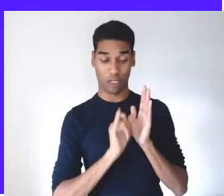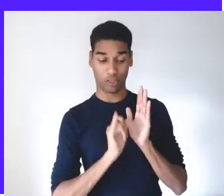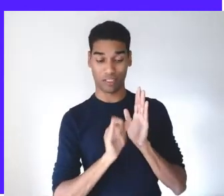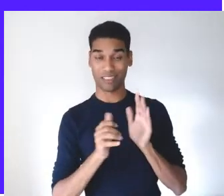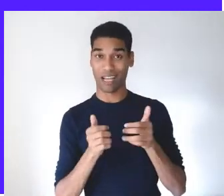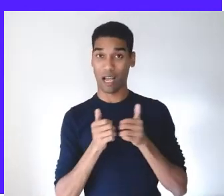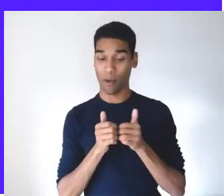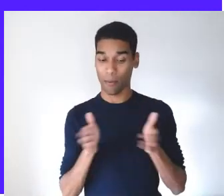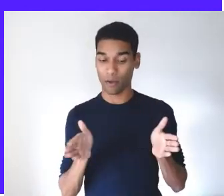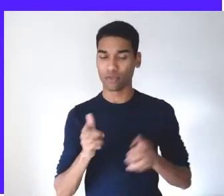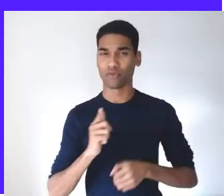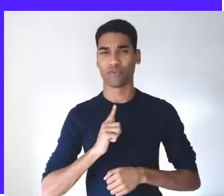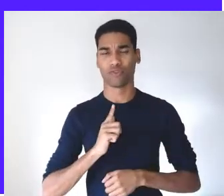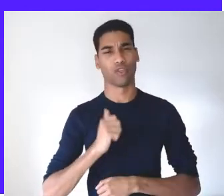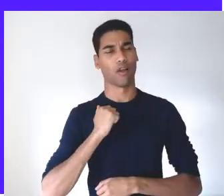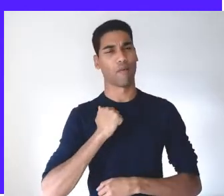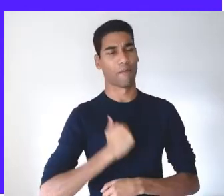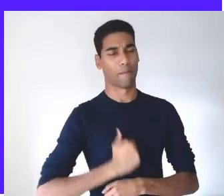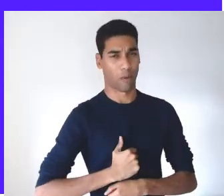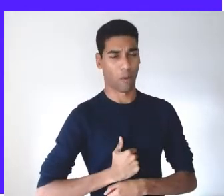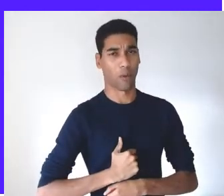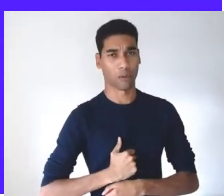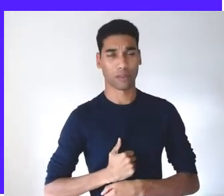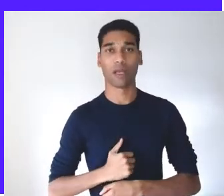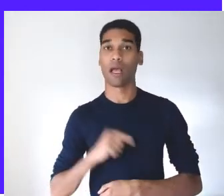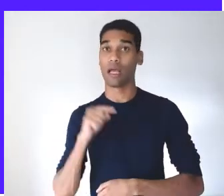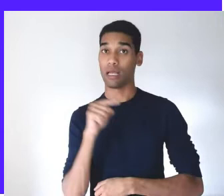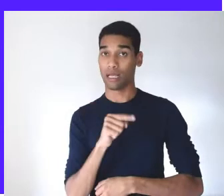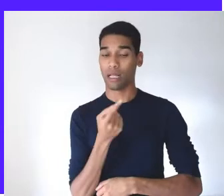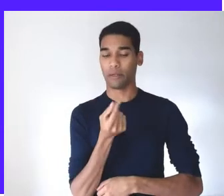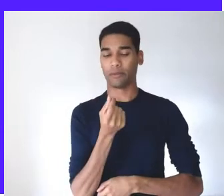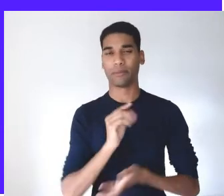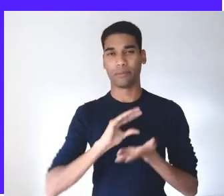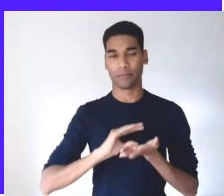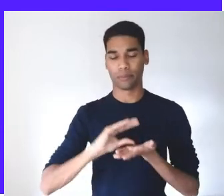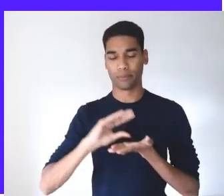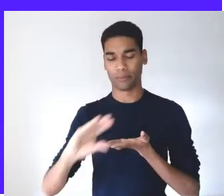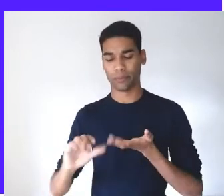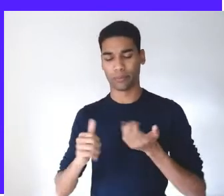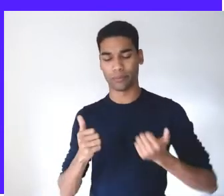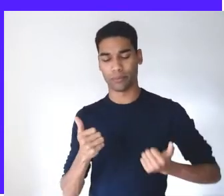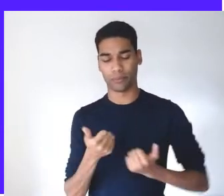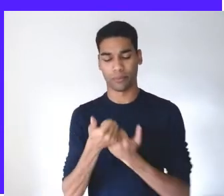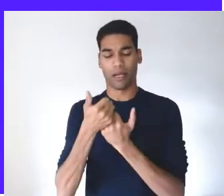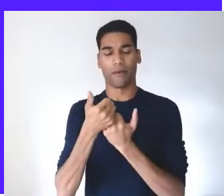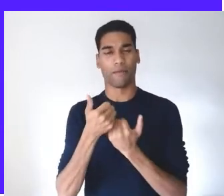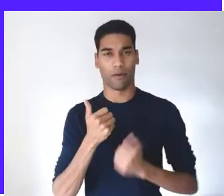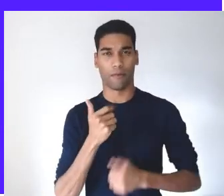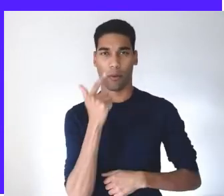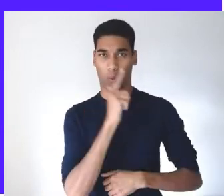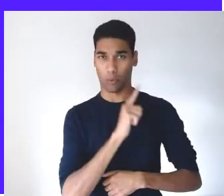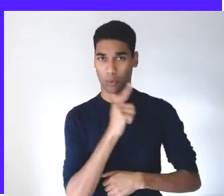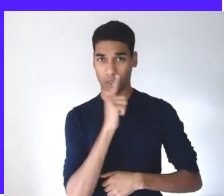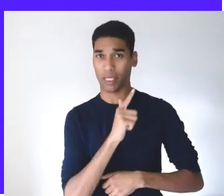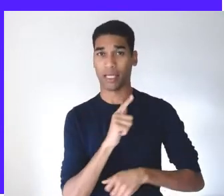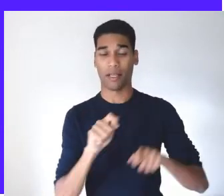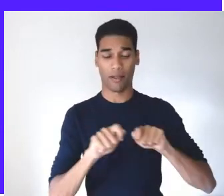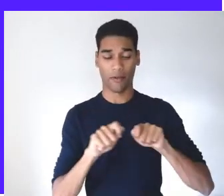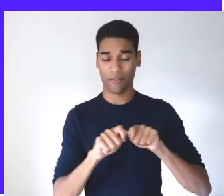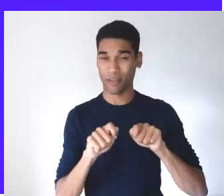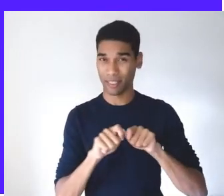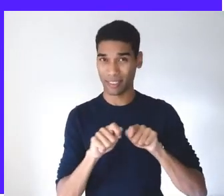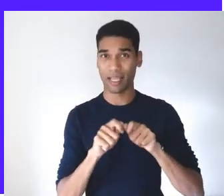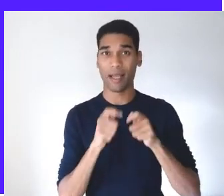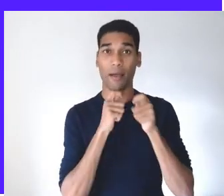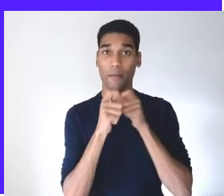né, um financiamento para um apoio, né, para ajudar a fazer reportagem e tal. Eu fui ler o edital e